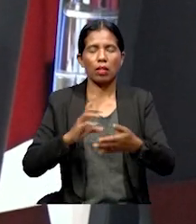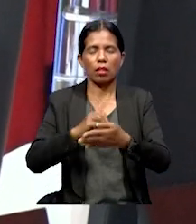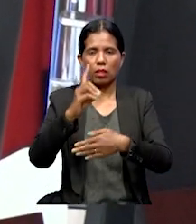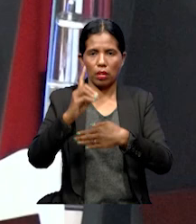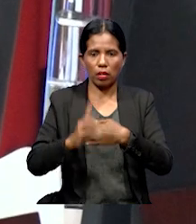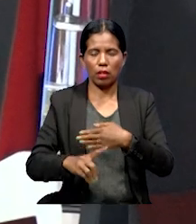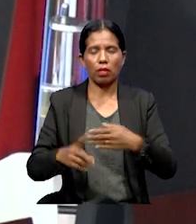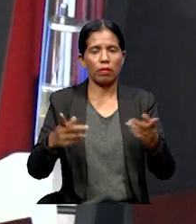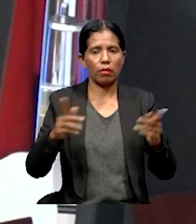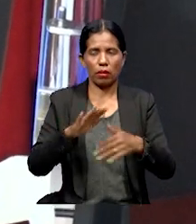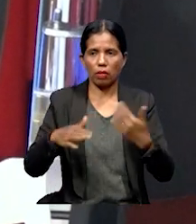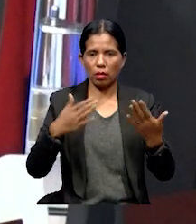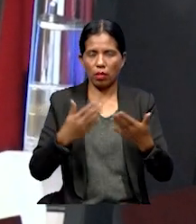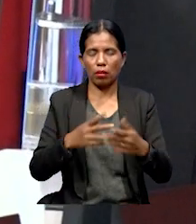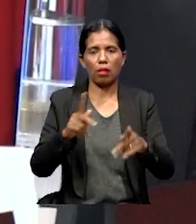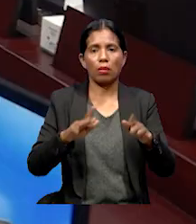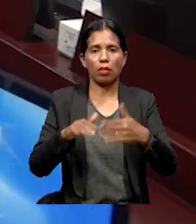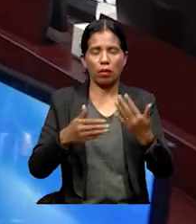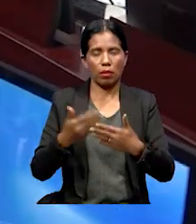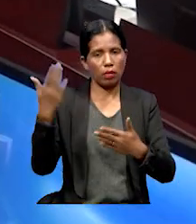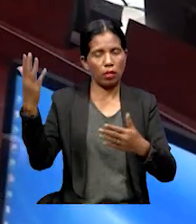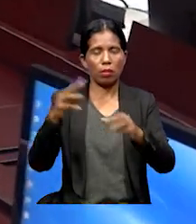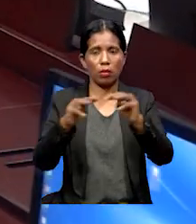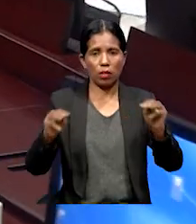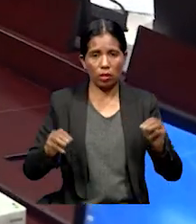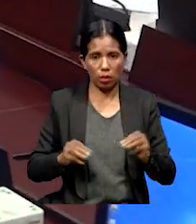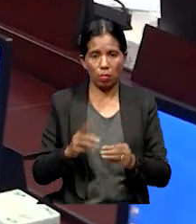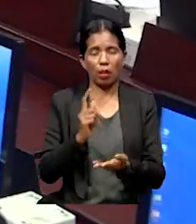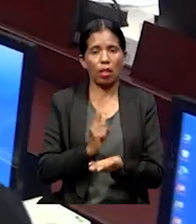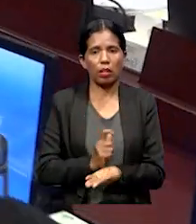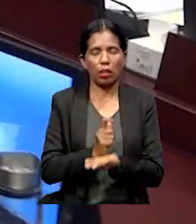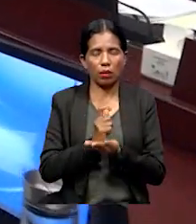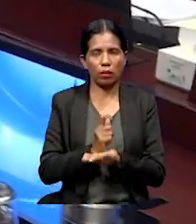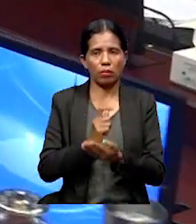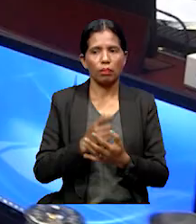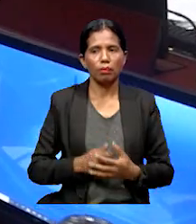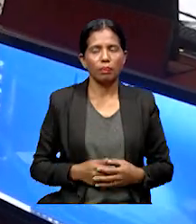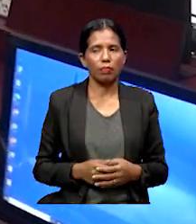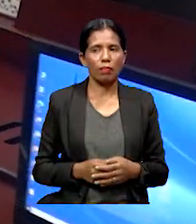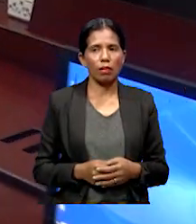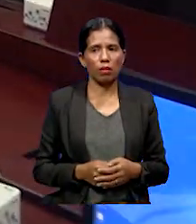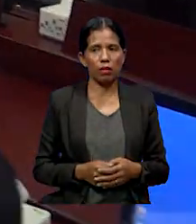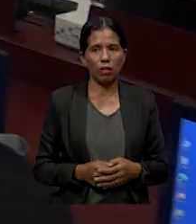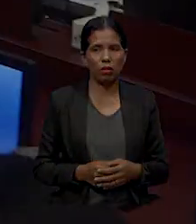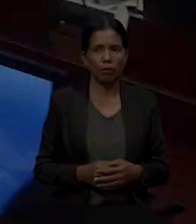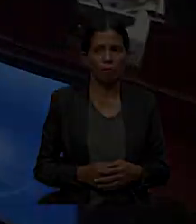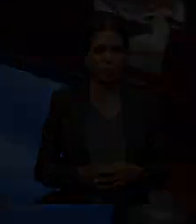desenvolvimento território, na população e no município Atauru. Agustín da Costa, Adere Tucimenes, GMN.